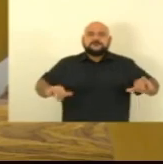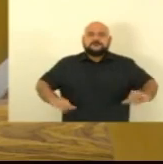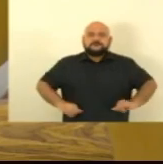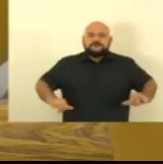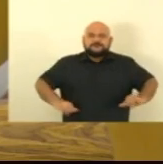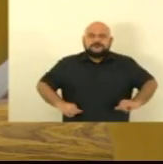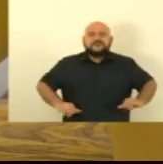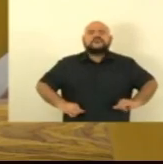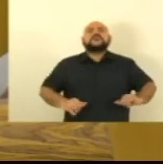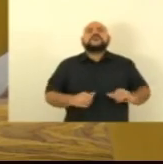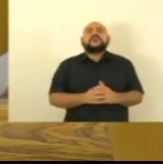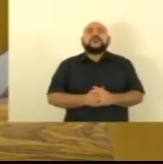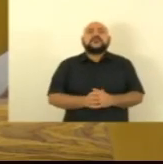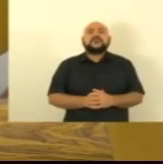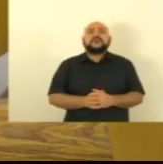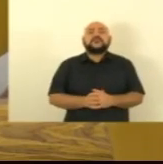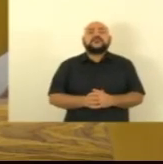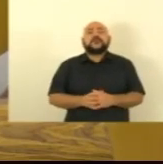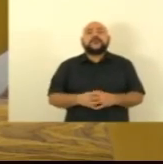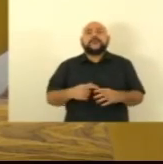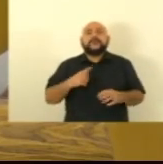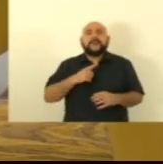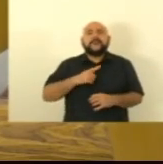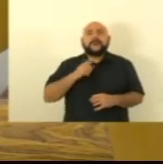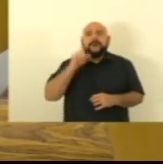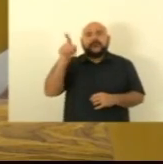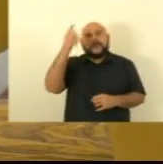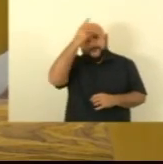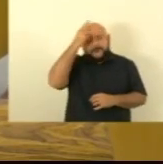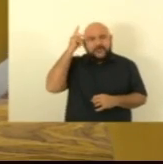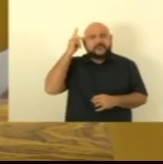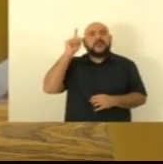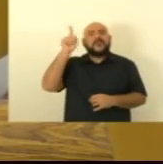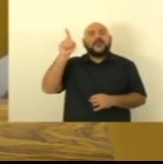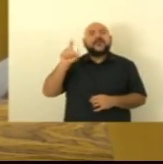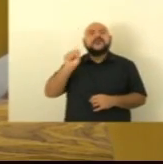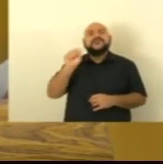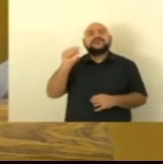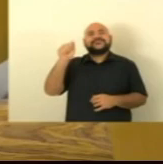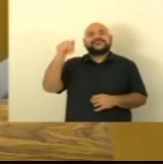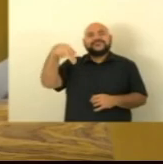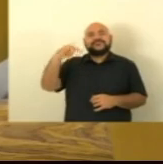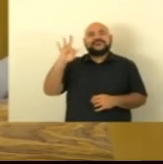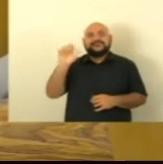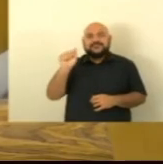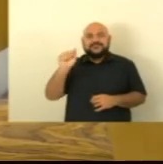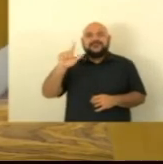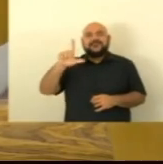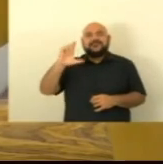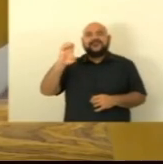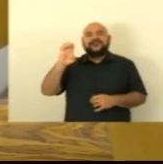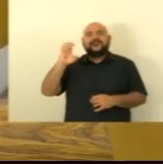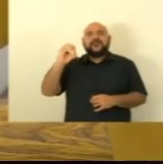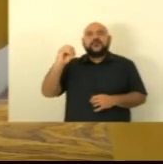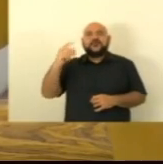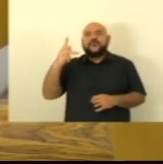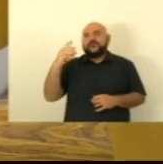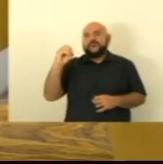passa os moradores de Santa Leopoldina. Repito, moradores de